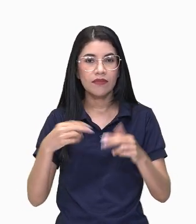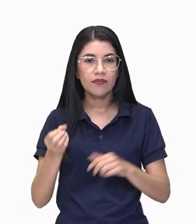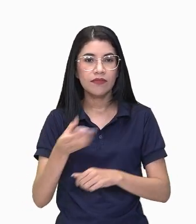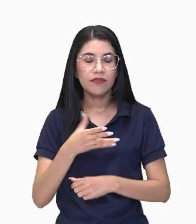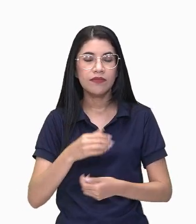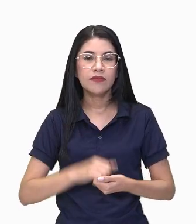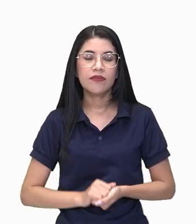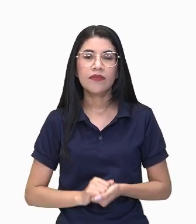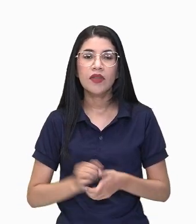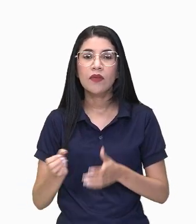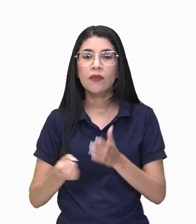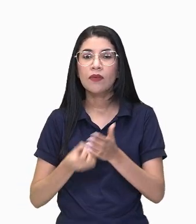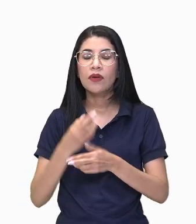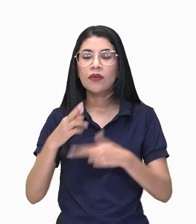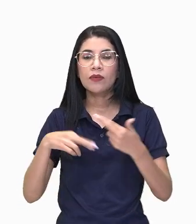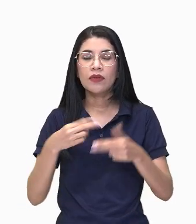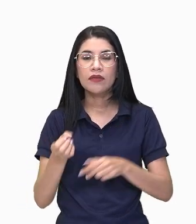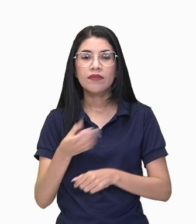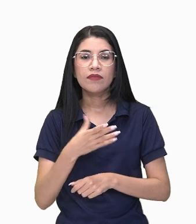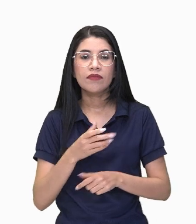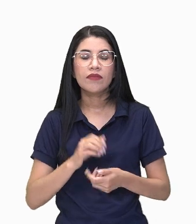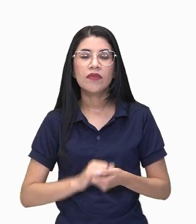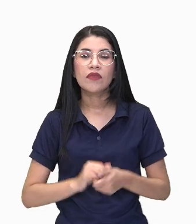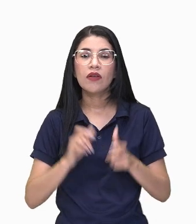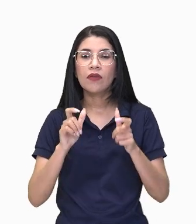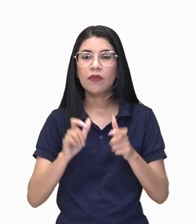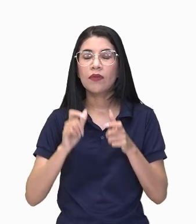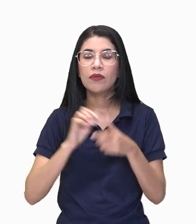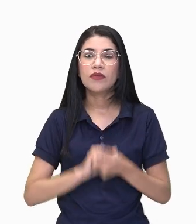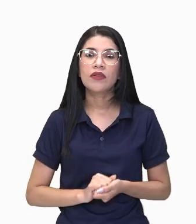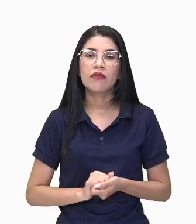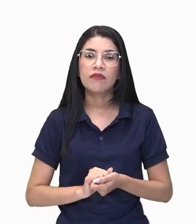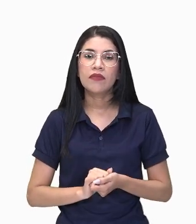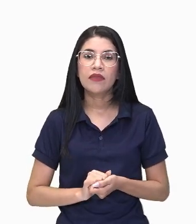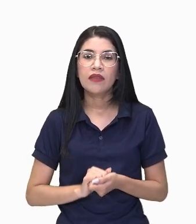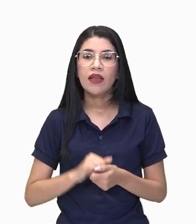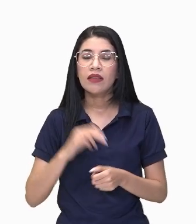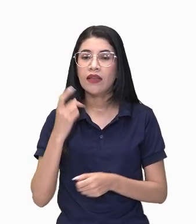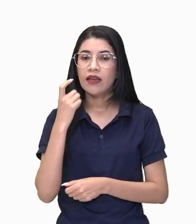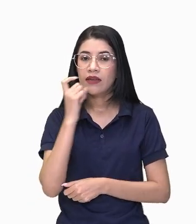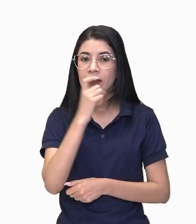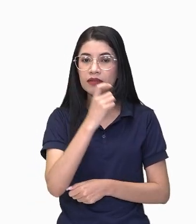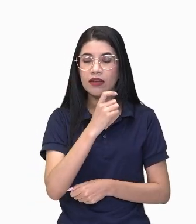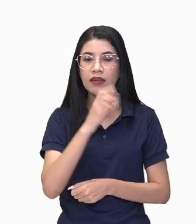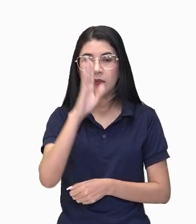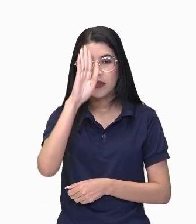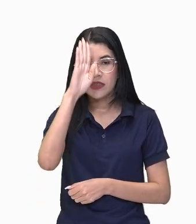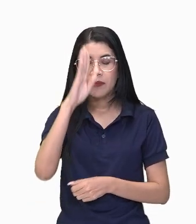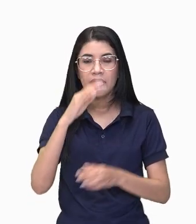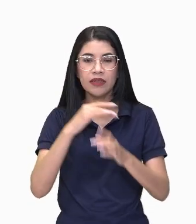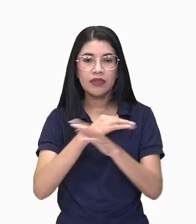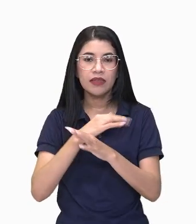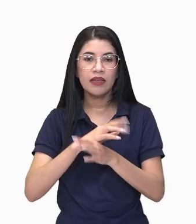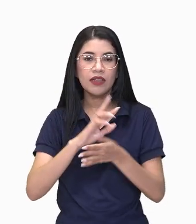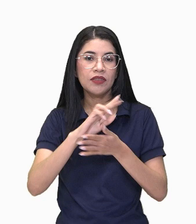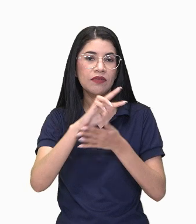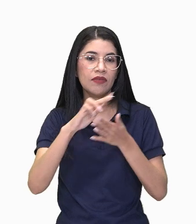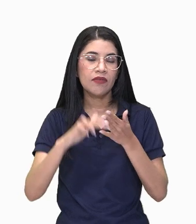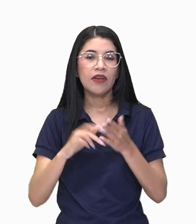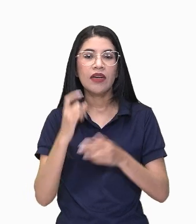a origem do Renascimento, o Renascimento originou-se na Península Itálica, sobretudo em cidades italianas